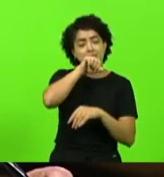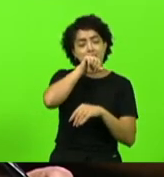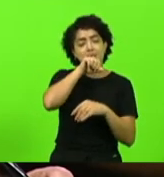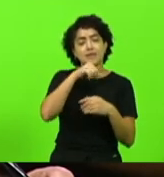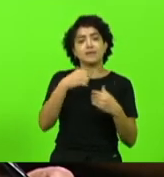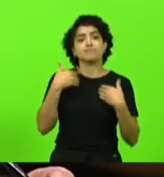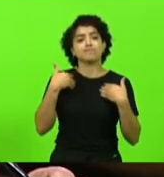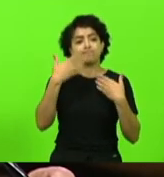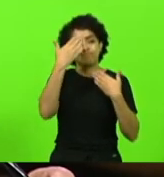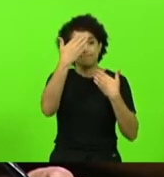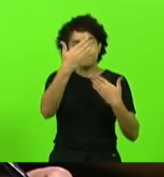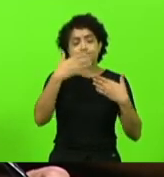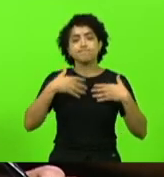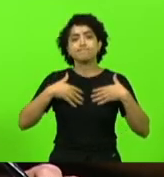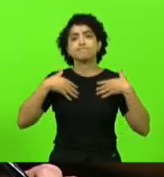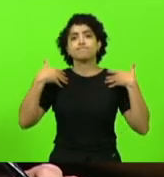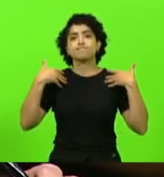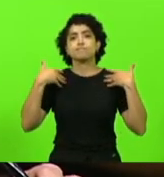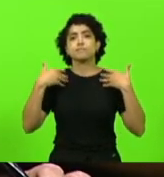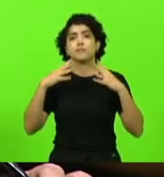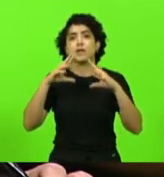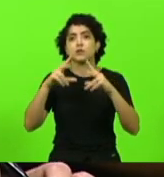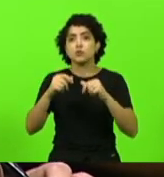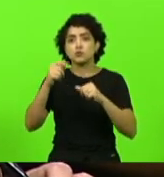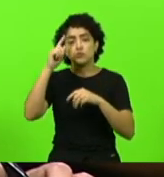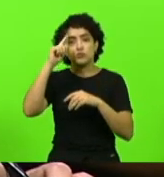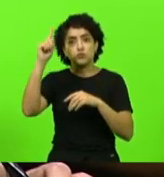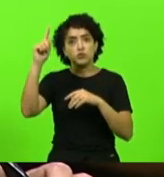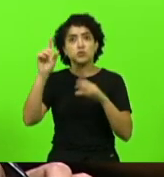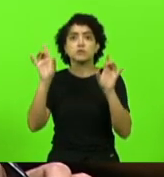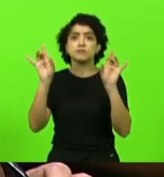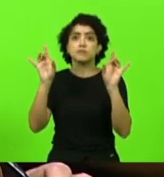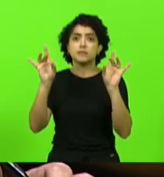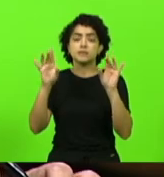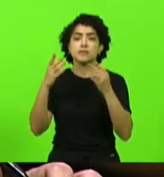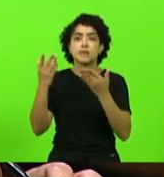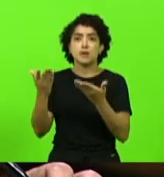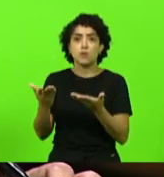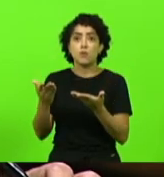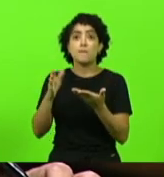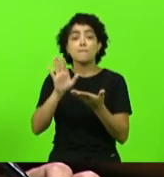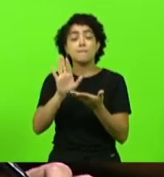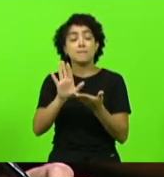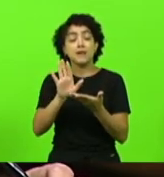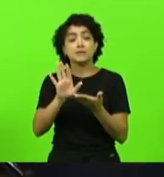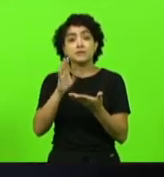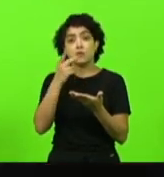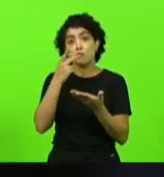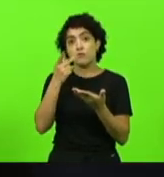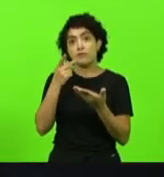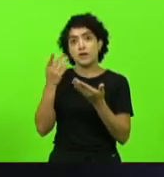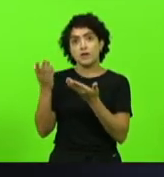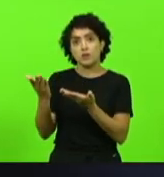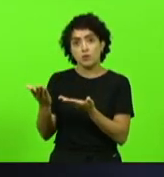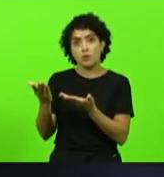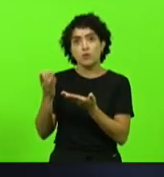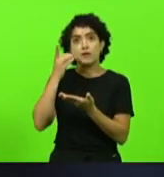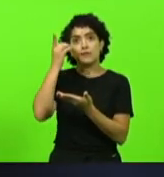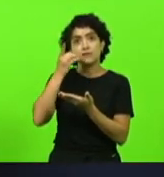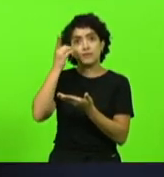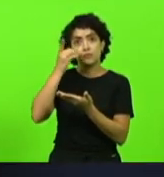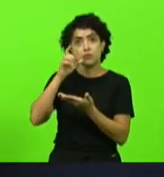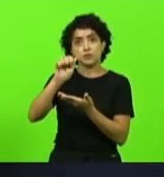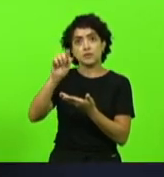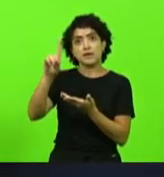homenageio a todas que merecem esse dia tão especial, serem homenageadas, mas, como diz a deputada Ada,